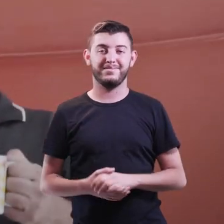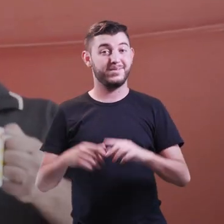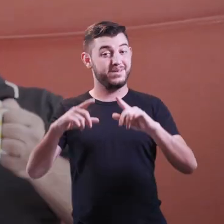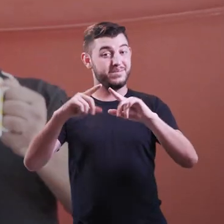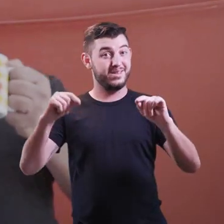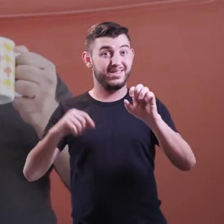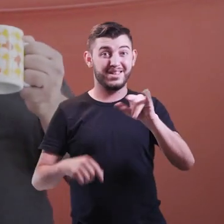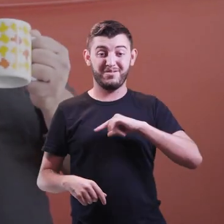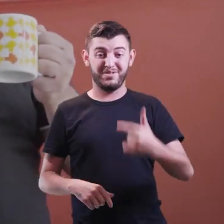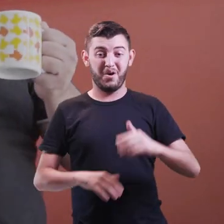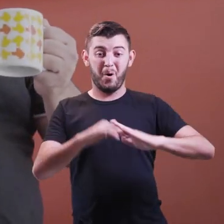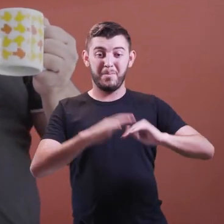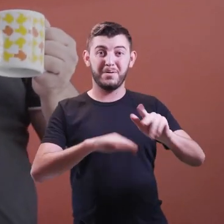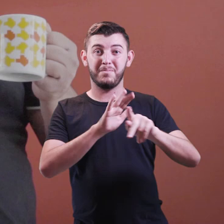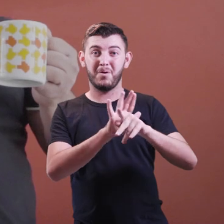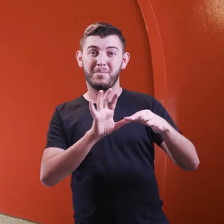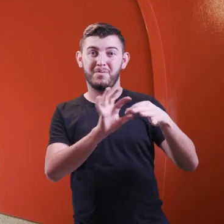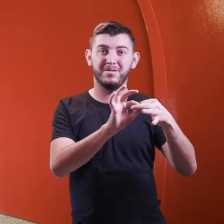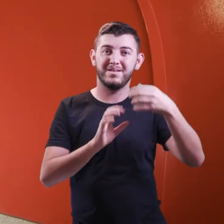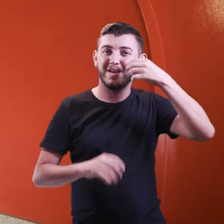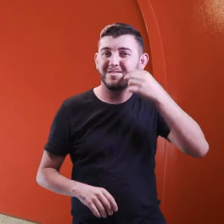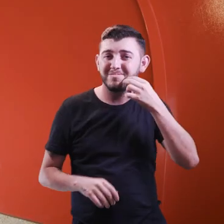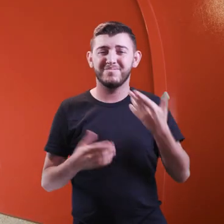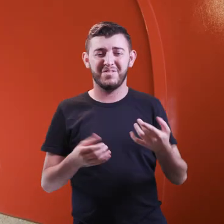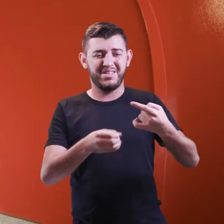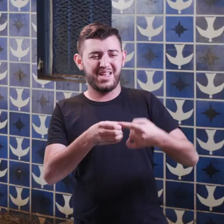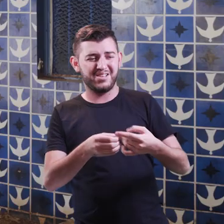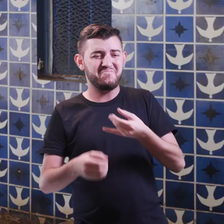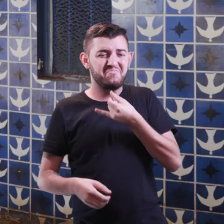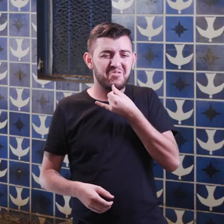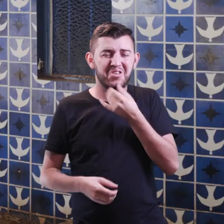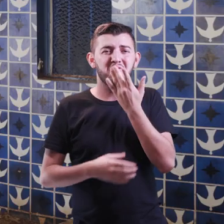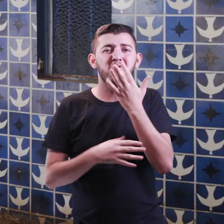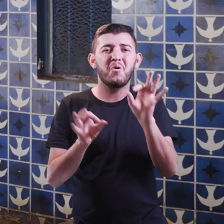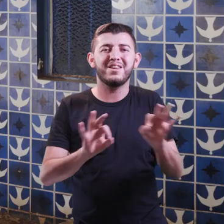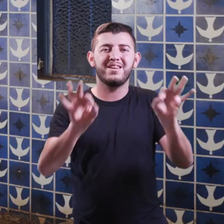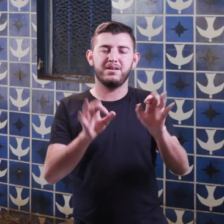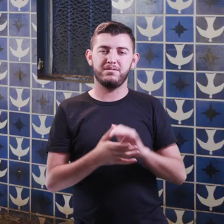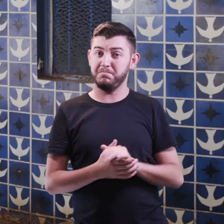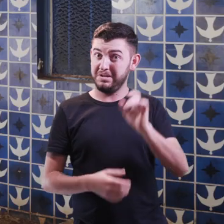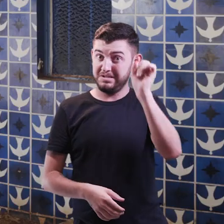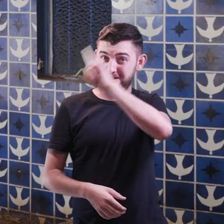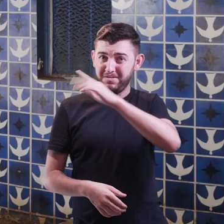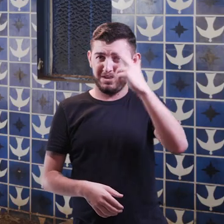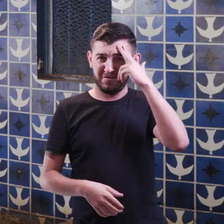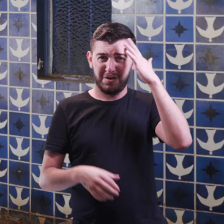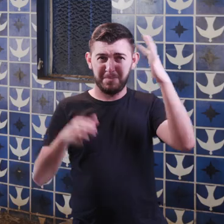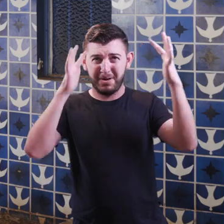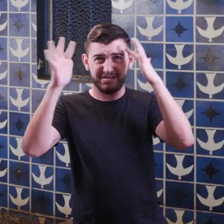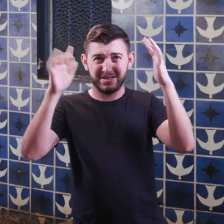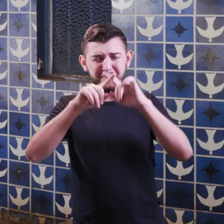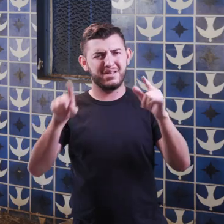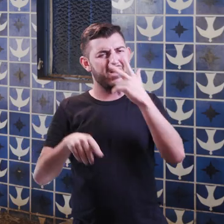Brasília, sem as obras dele, eu acho que seria a cidade mais triste, menos colorida. É difícil imaginar, mas seria bem mais pobre, isso